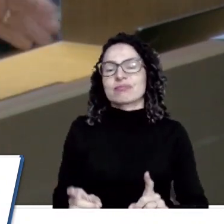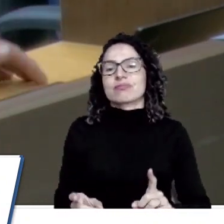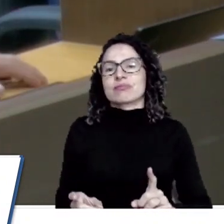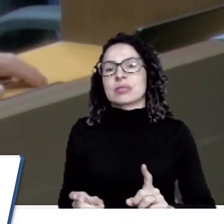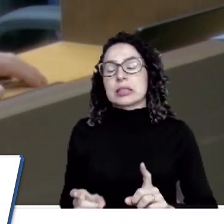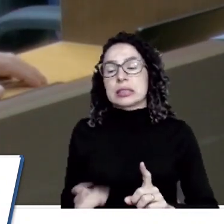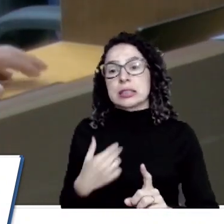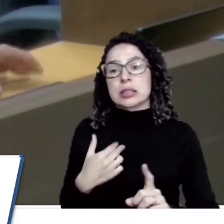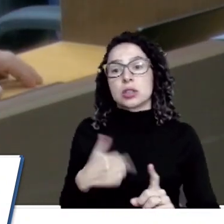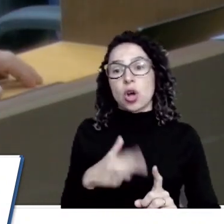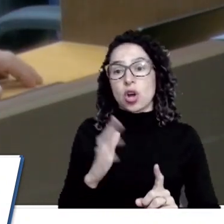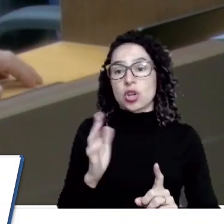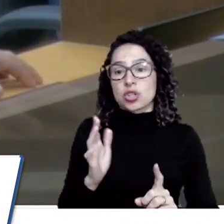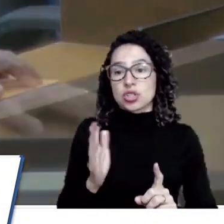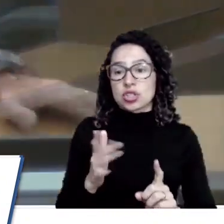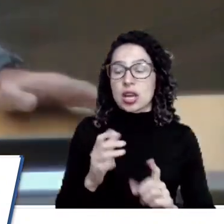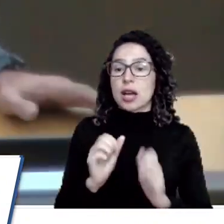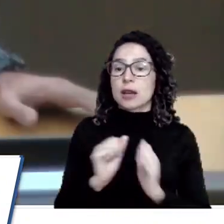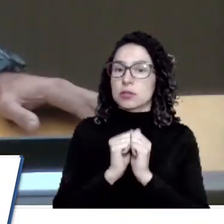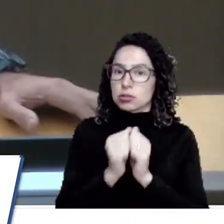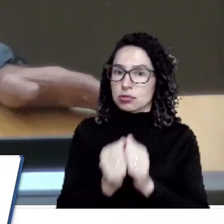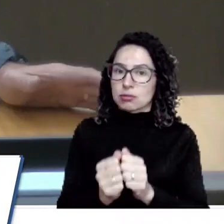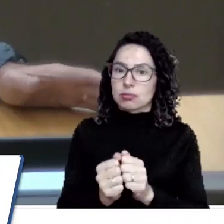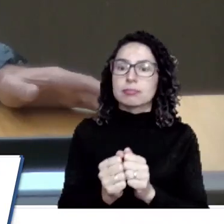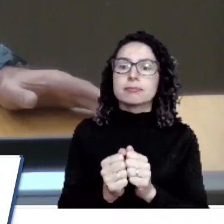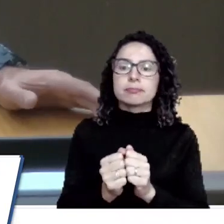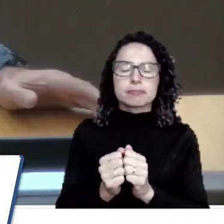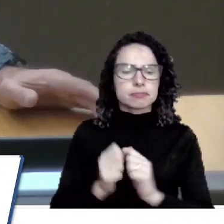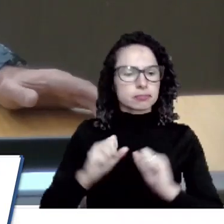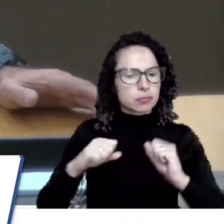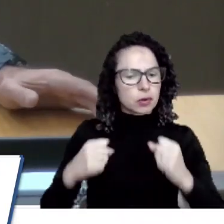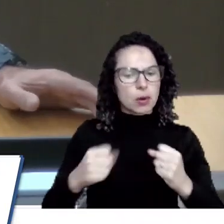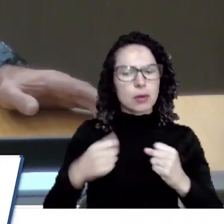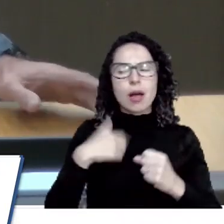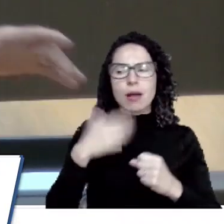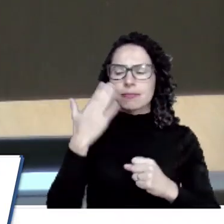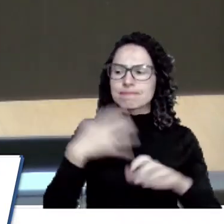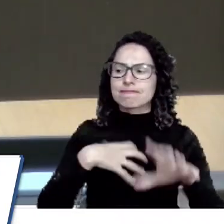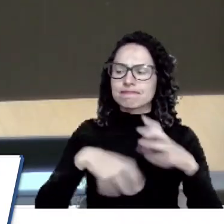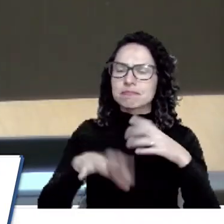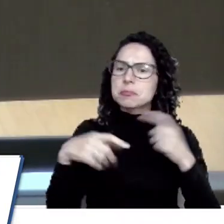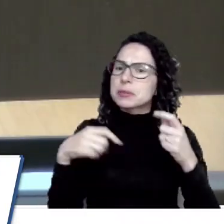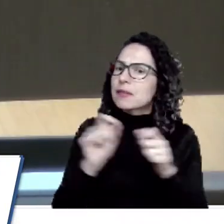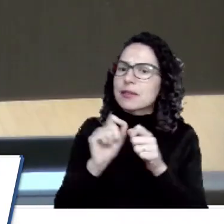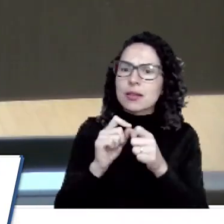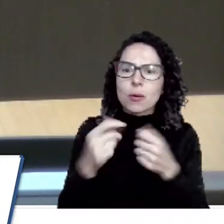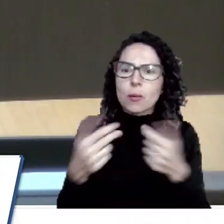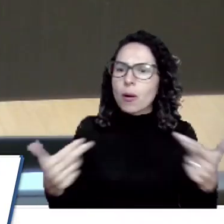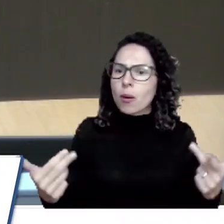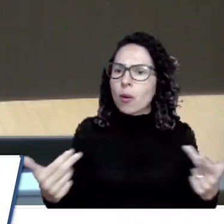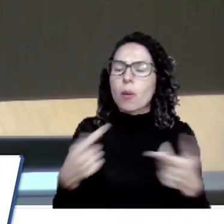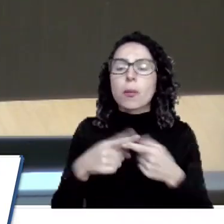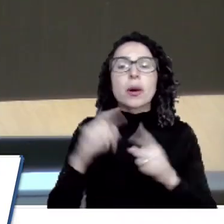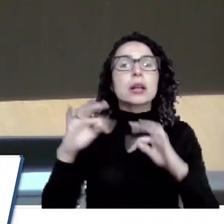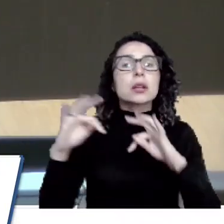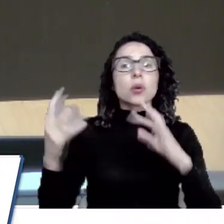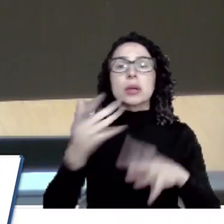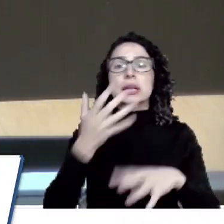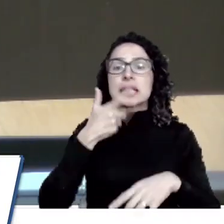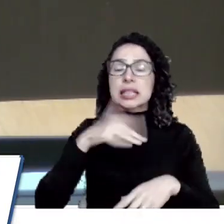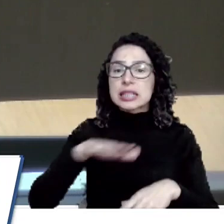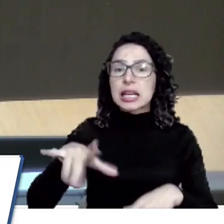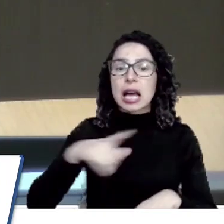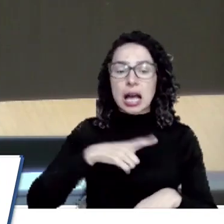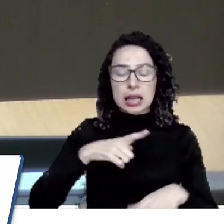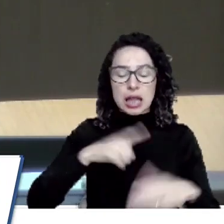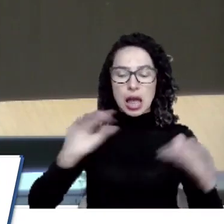essa causa junto com Vossa Senhoria e entendemos que algo realmente precisa ser feito. Porque todas as crianças que têm o índice de autismo